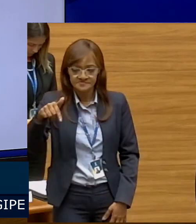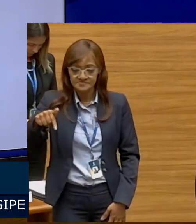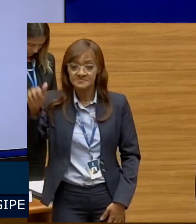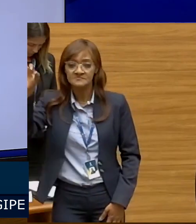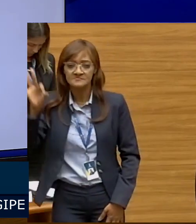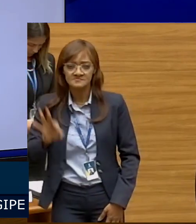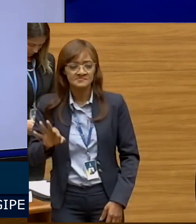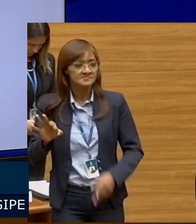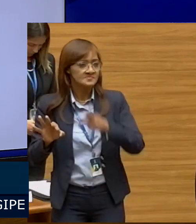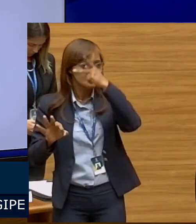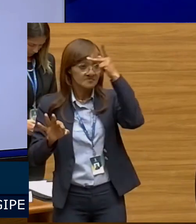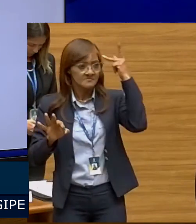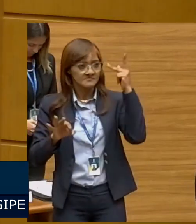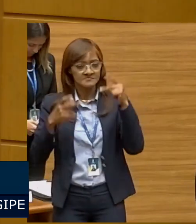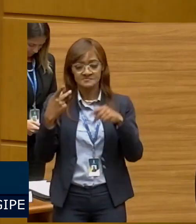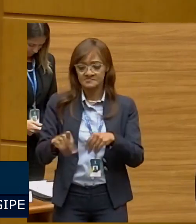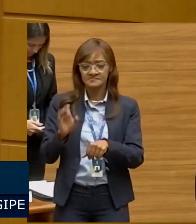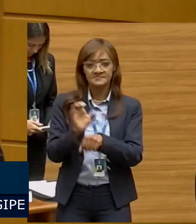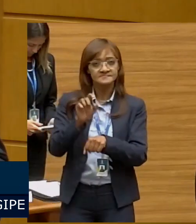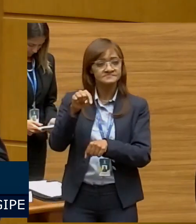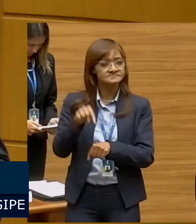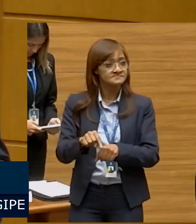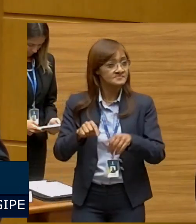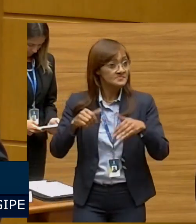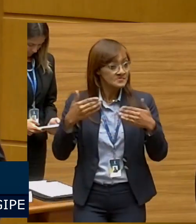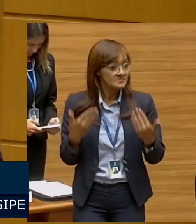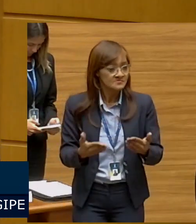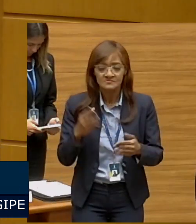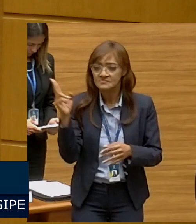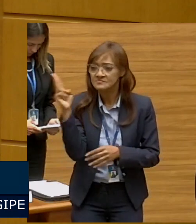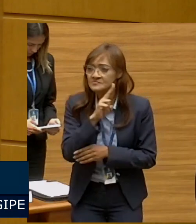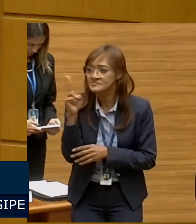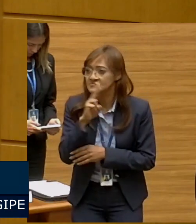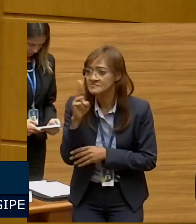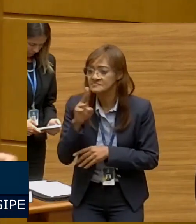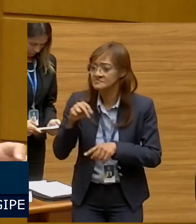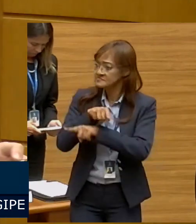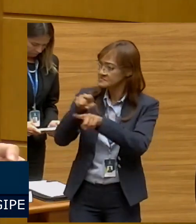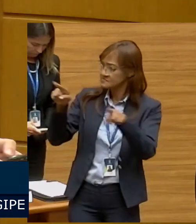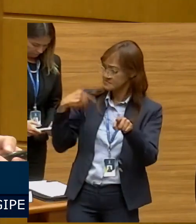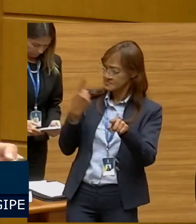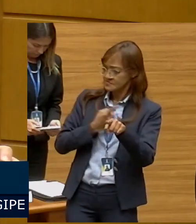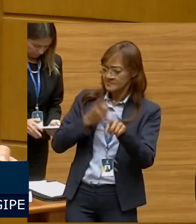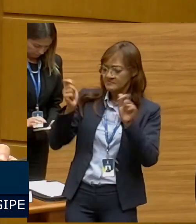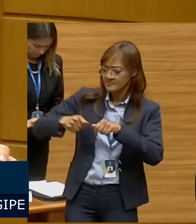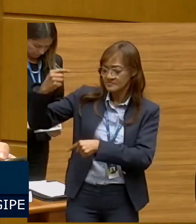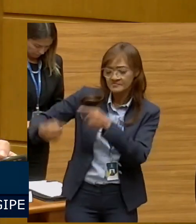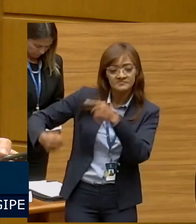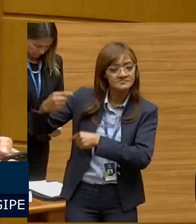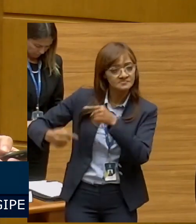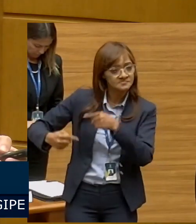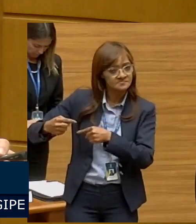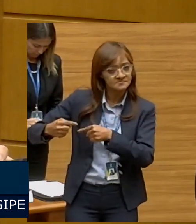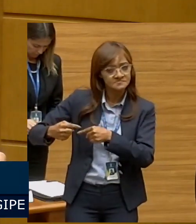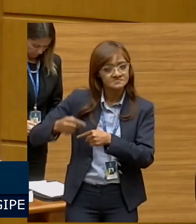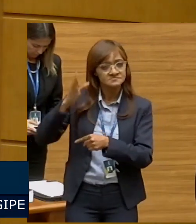com deficiência em nosso estado. Então, é urgente que a gente pense em políticas públicas que sejam eficazes, que